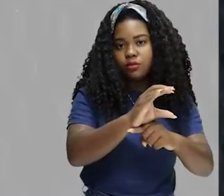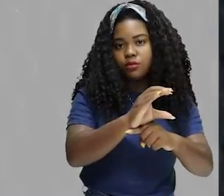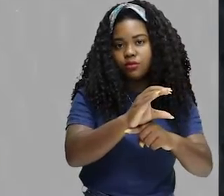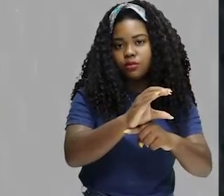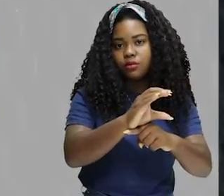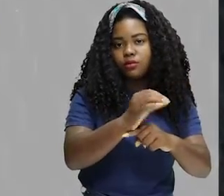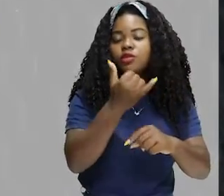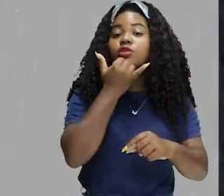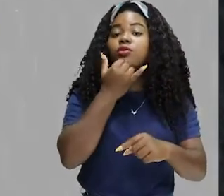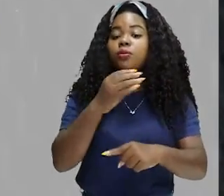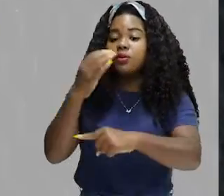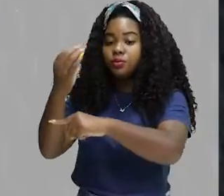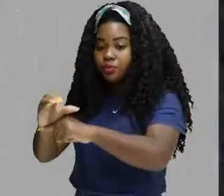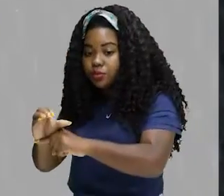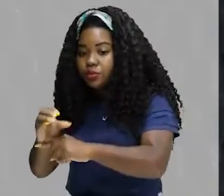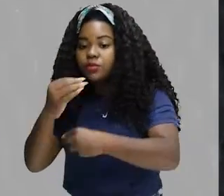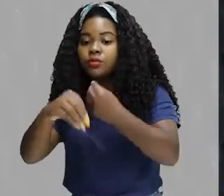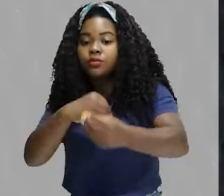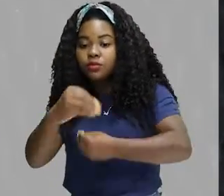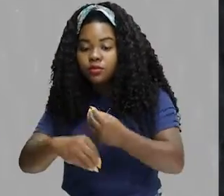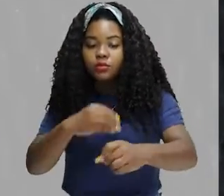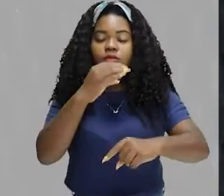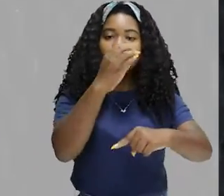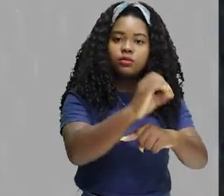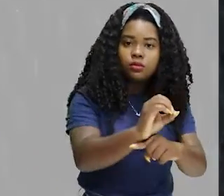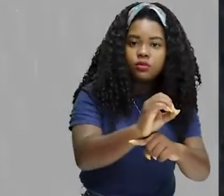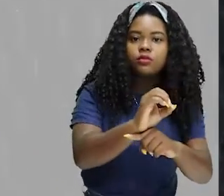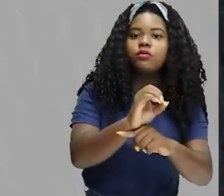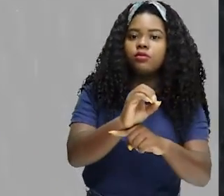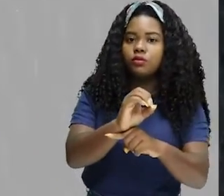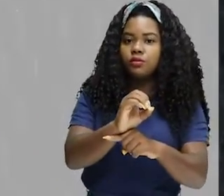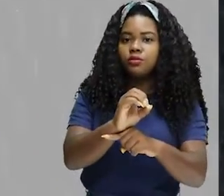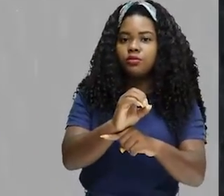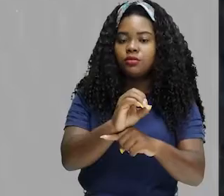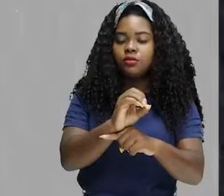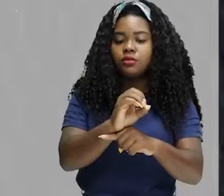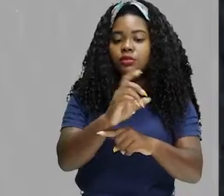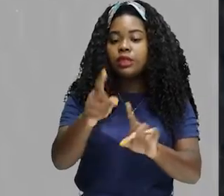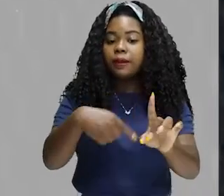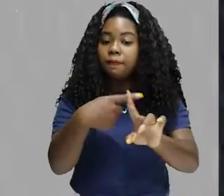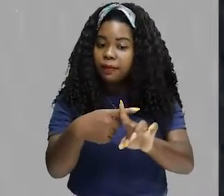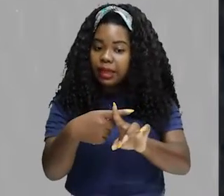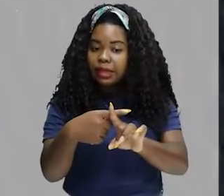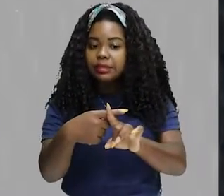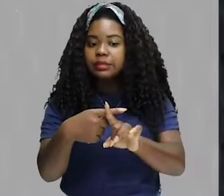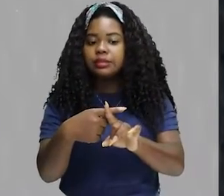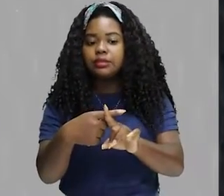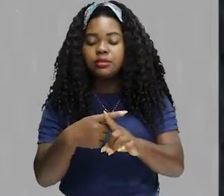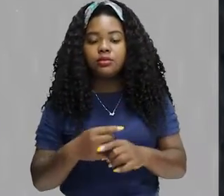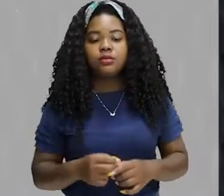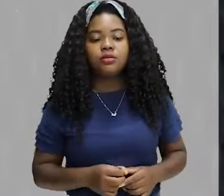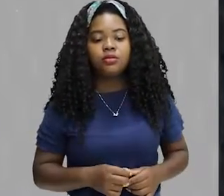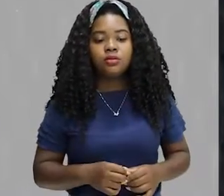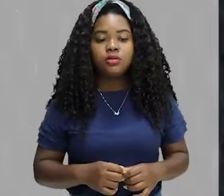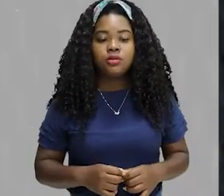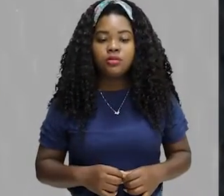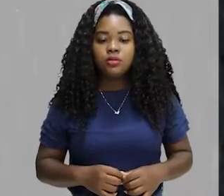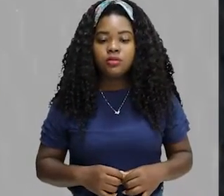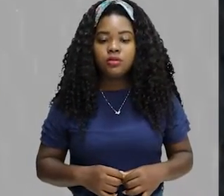Então, eu vou ler assim, ó, carbono e oxigênio. Então, esse mais quer dizer I, carbono e